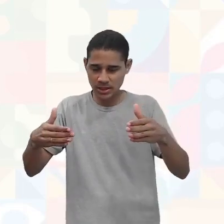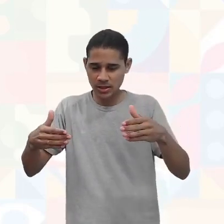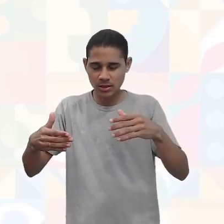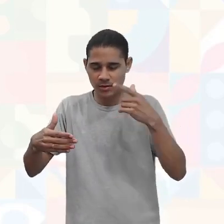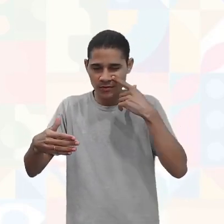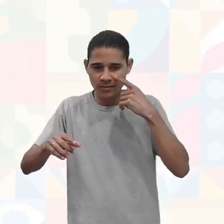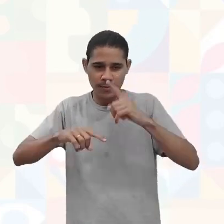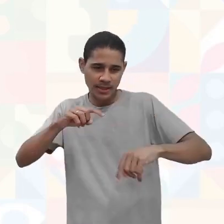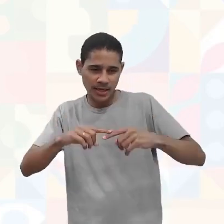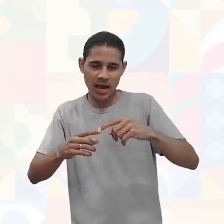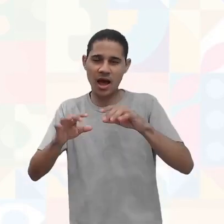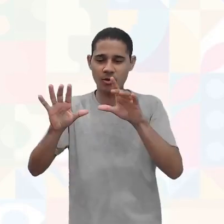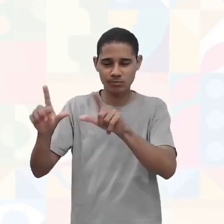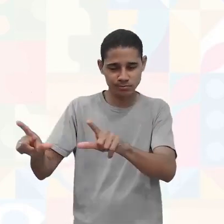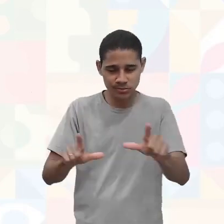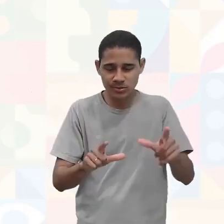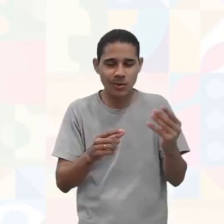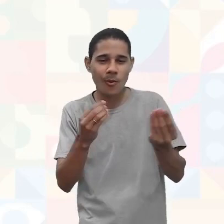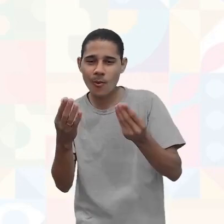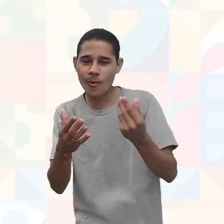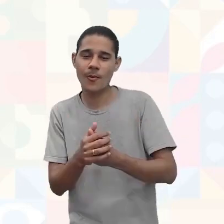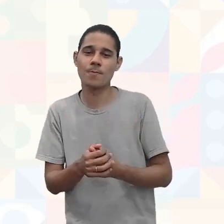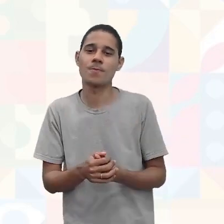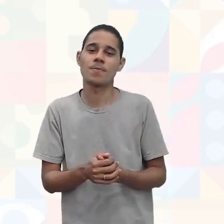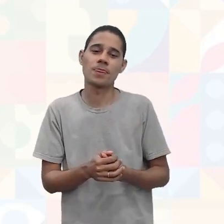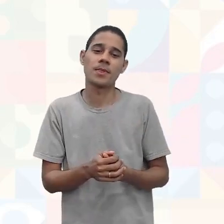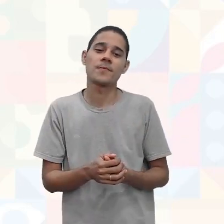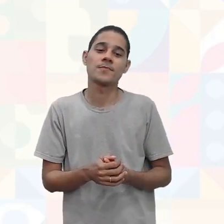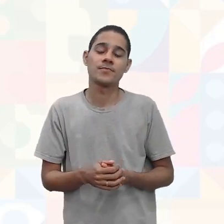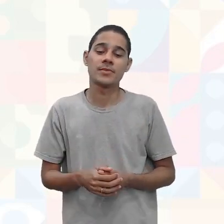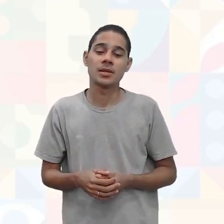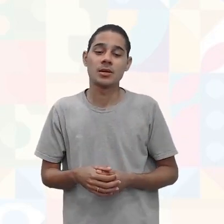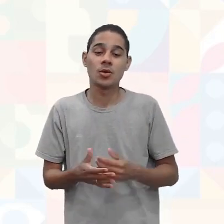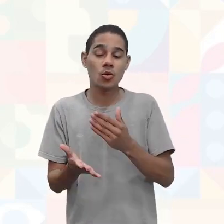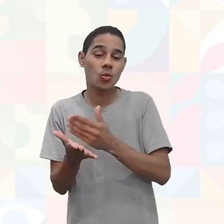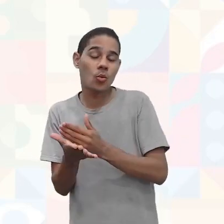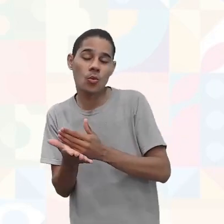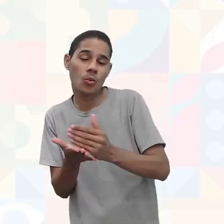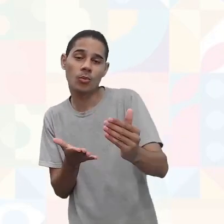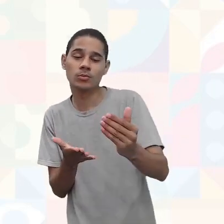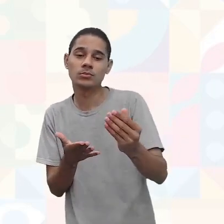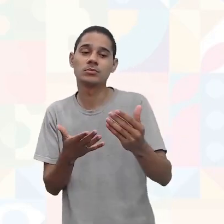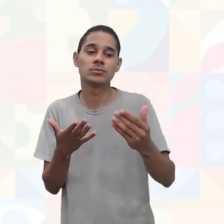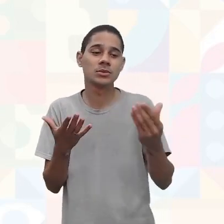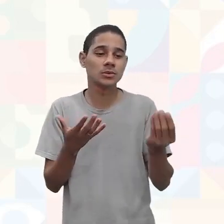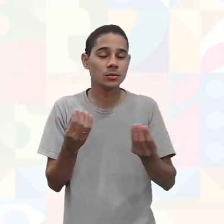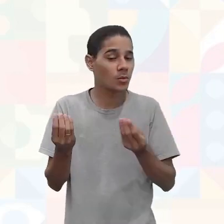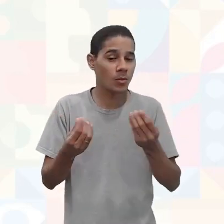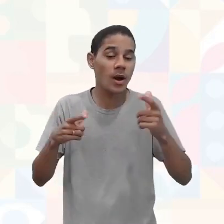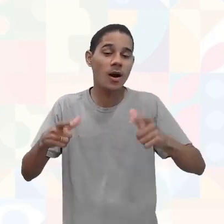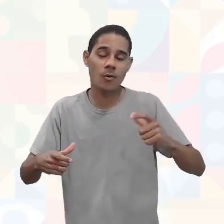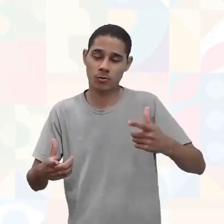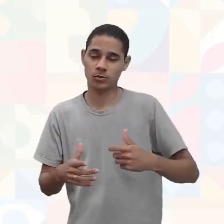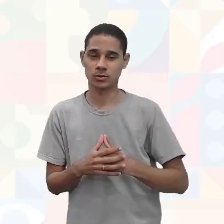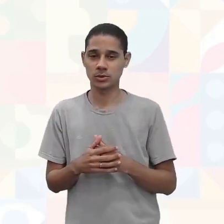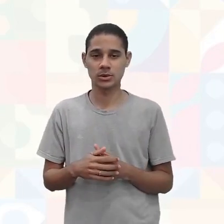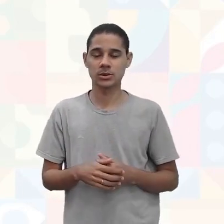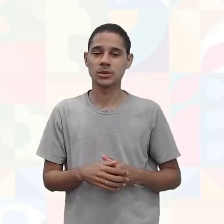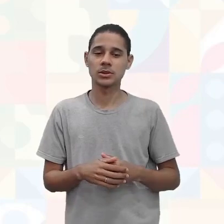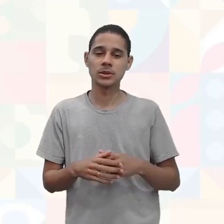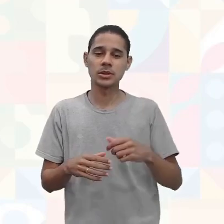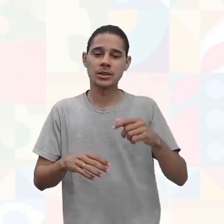revestimentos alinhados, qual é aí, né, de repente, o começo desse tipo, né, aí de material que